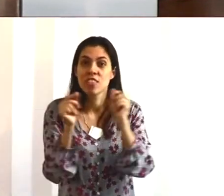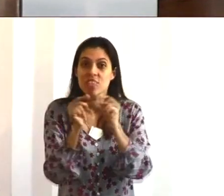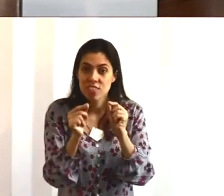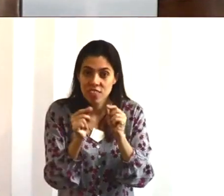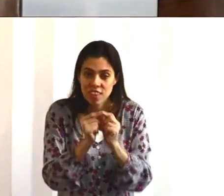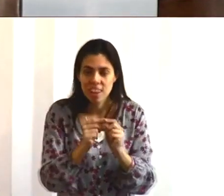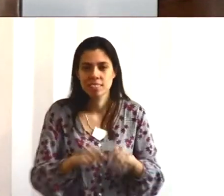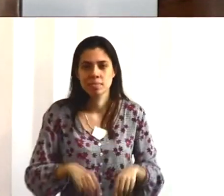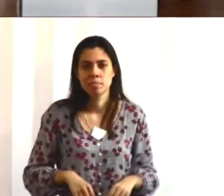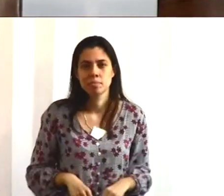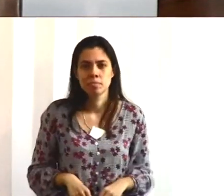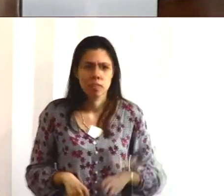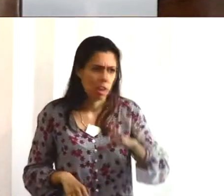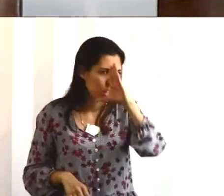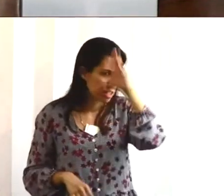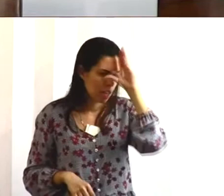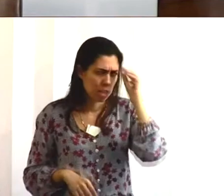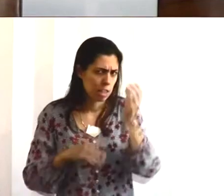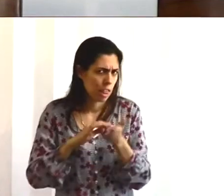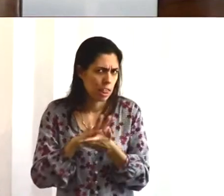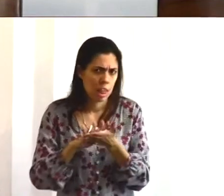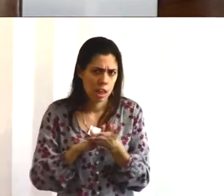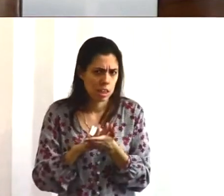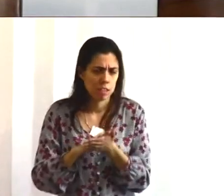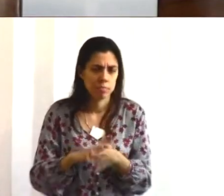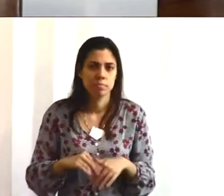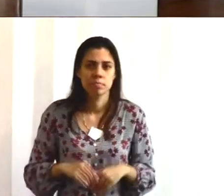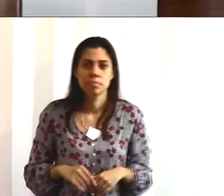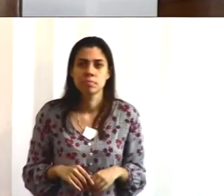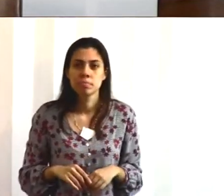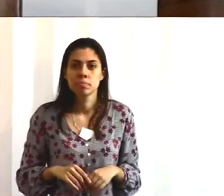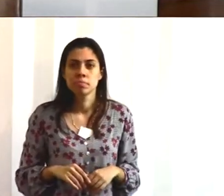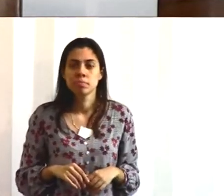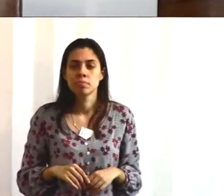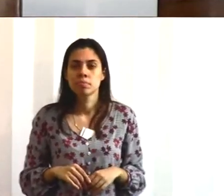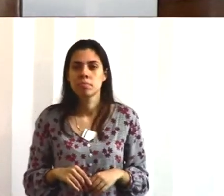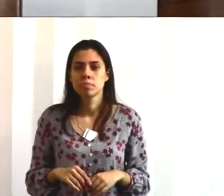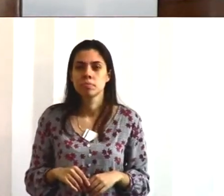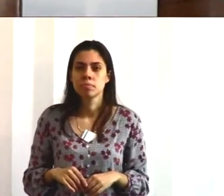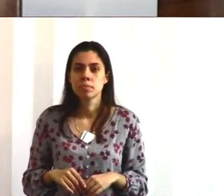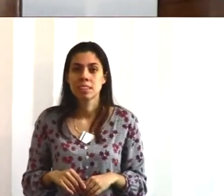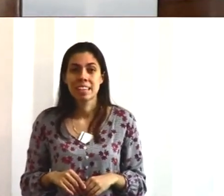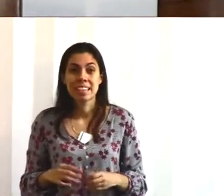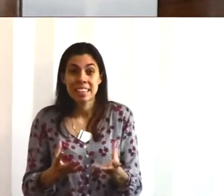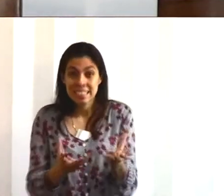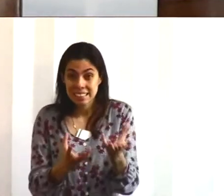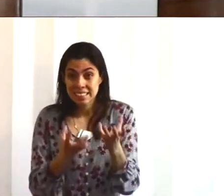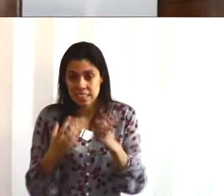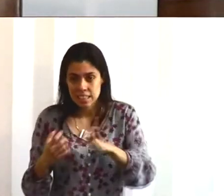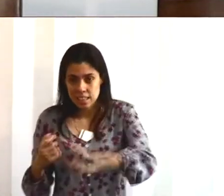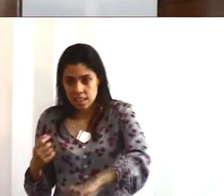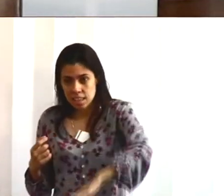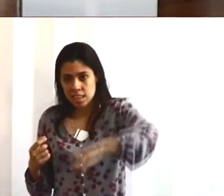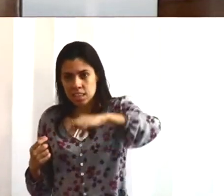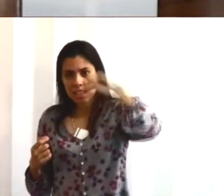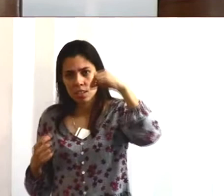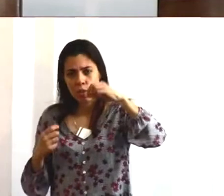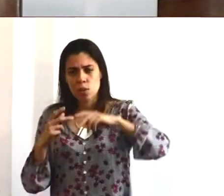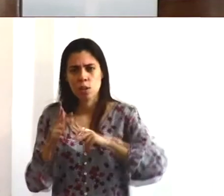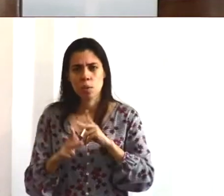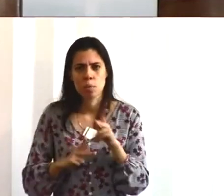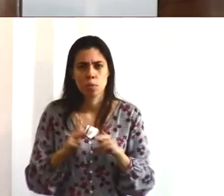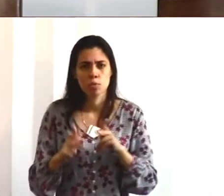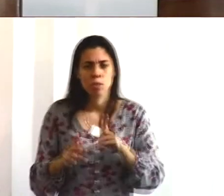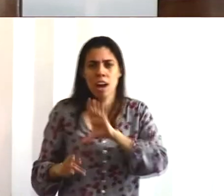de nenhuma delas. Ele é aquele que decidiu escolher um povo para si, ama o